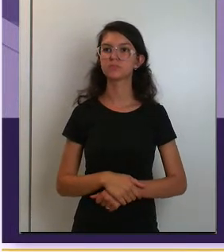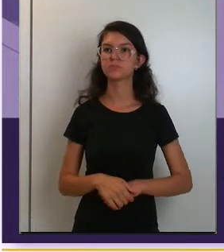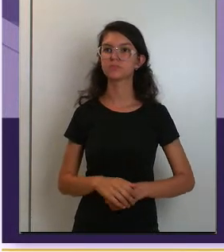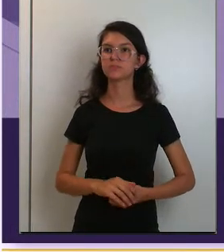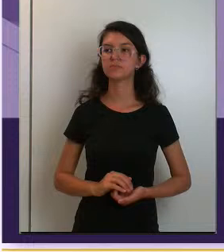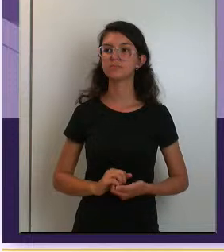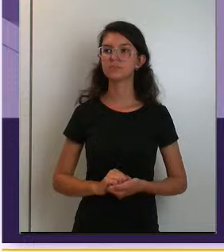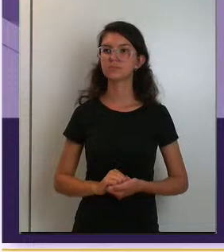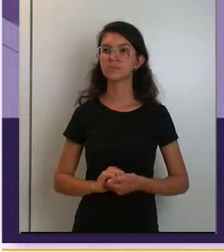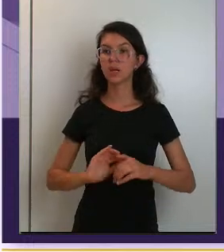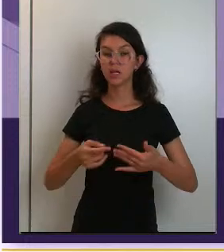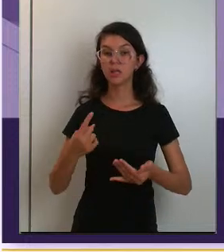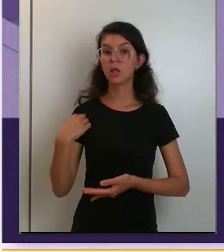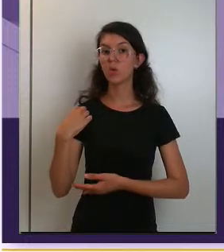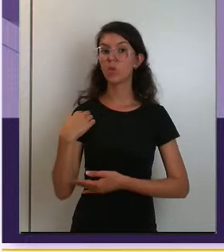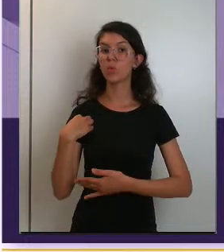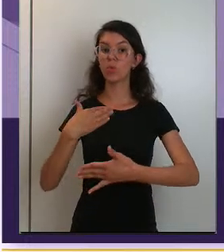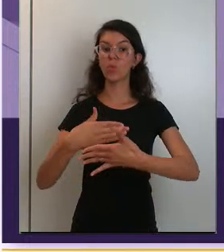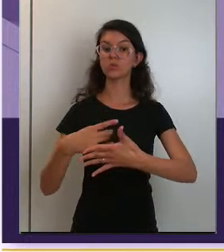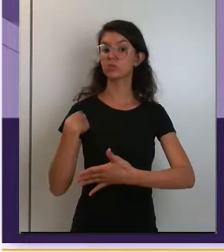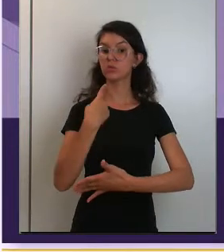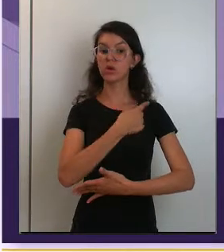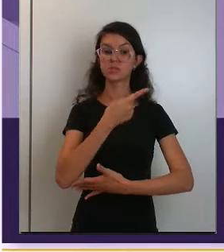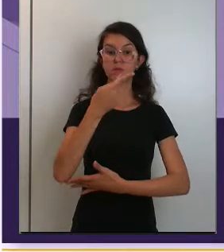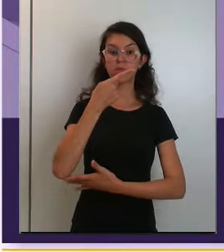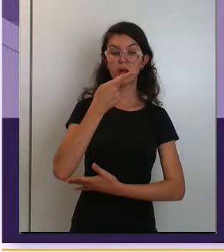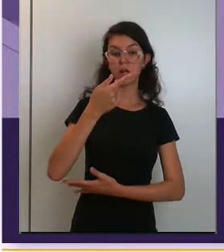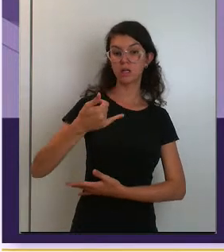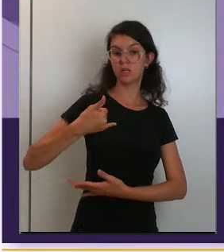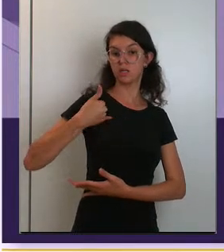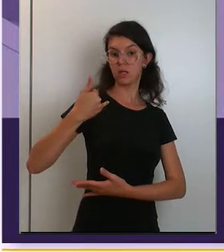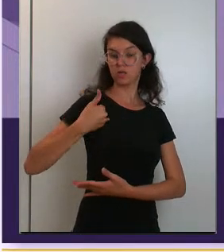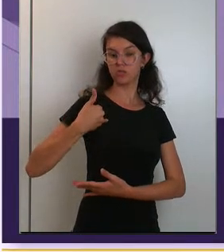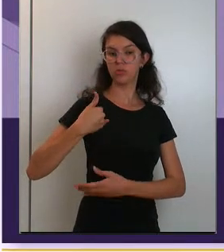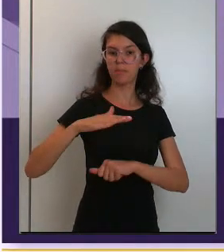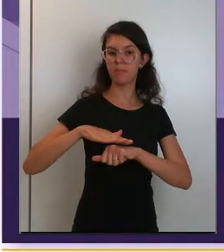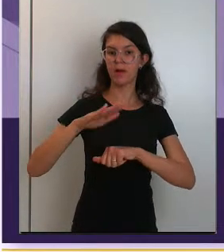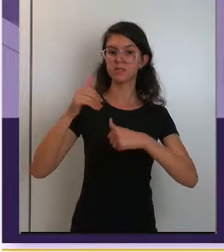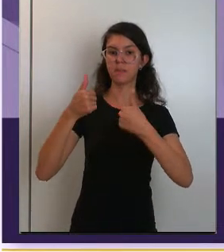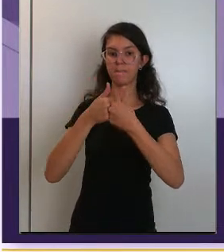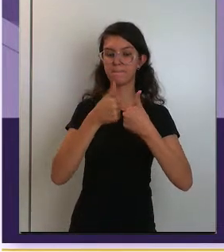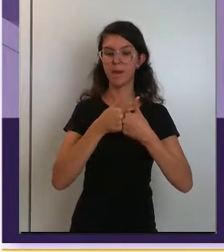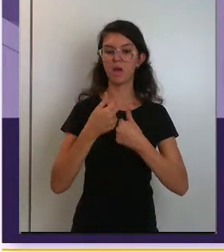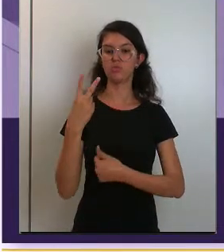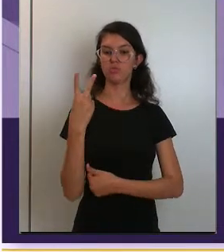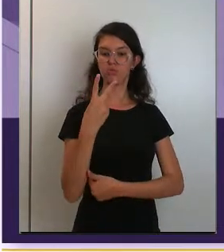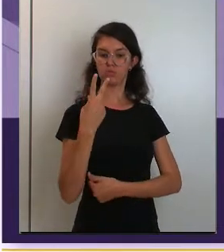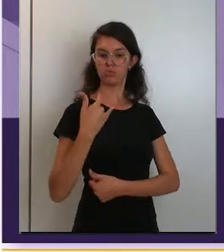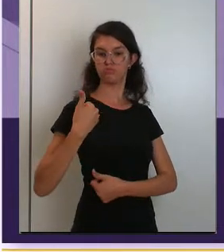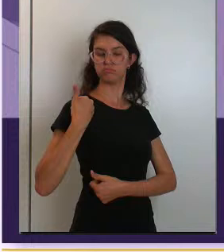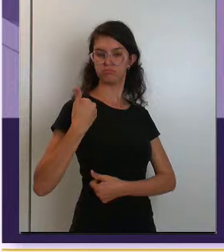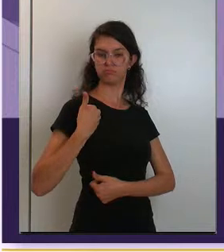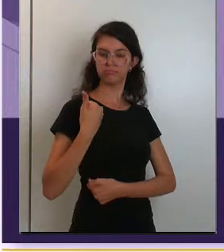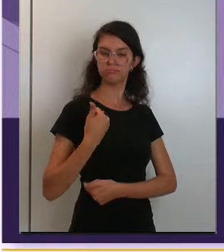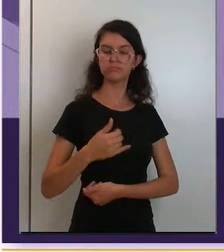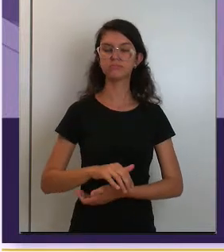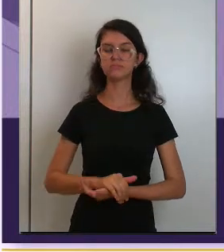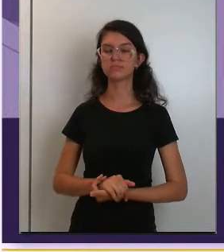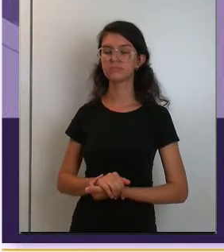É, quando a gente fala aqui de uma faixa etária já mais próxima dos 2 anos de vida, né,